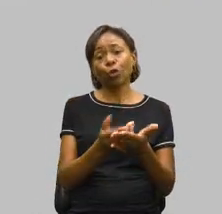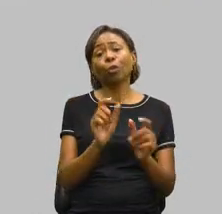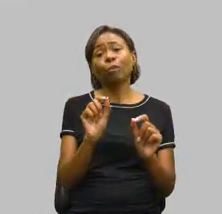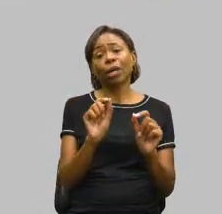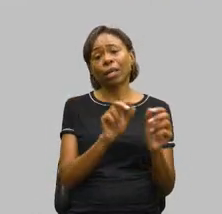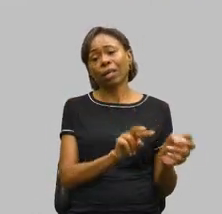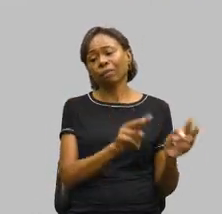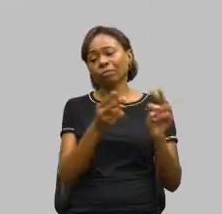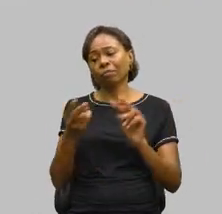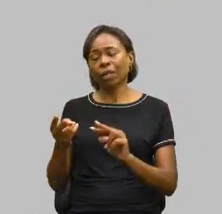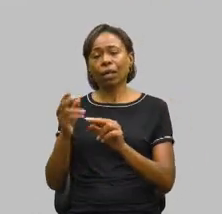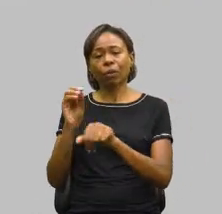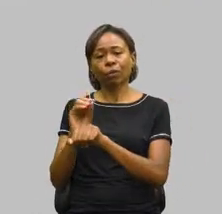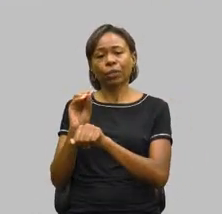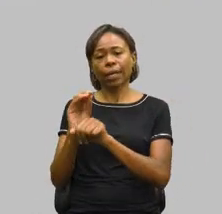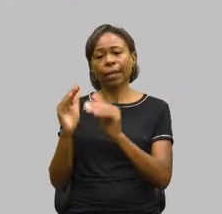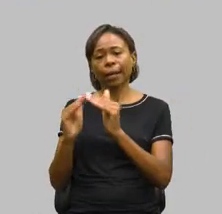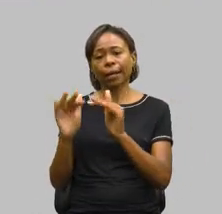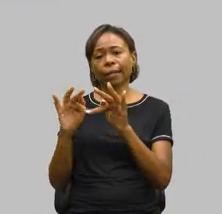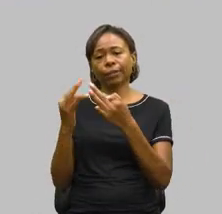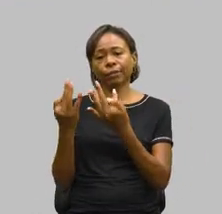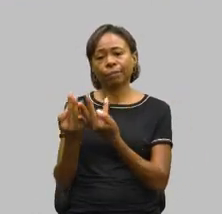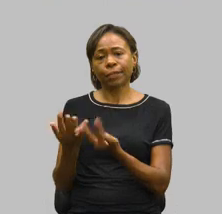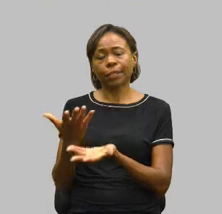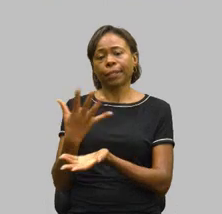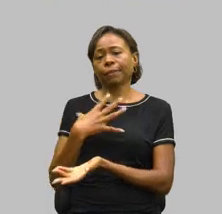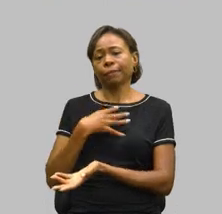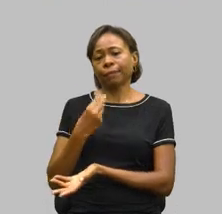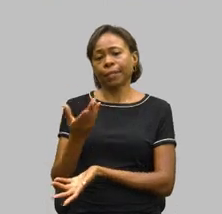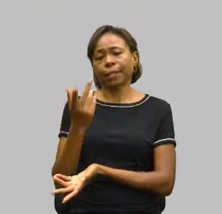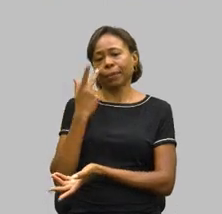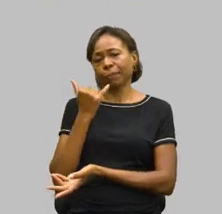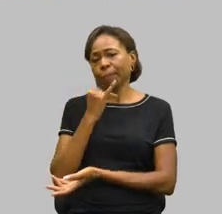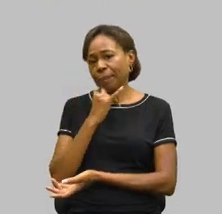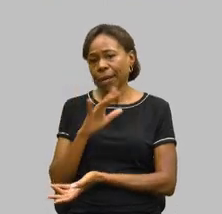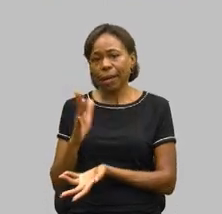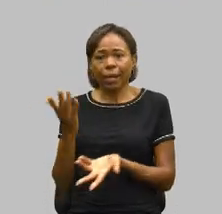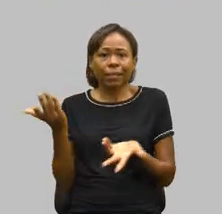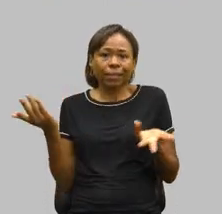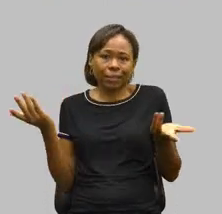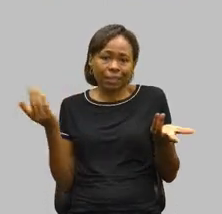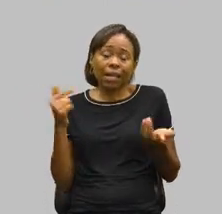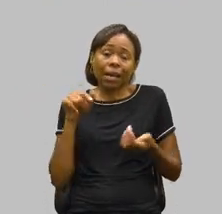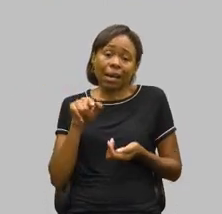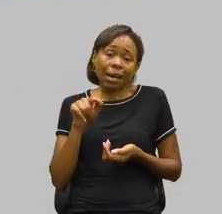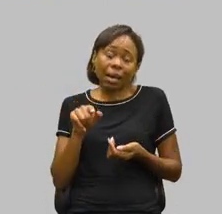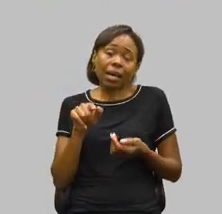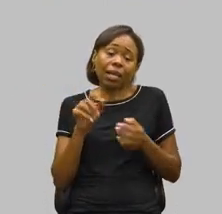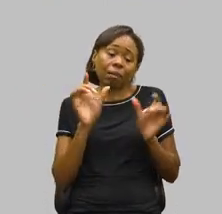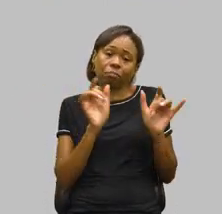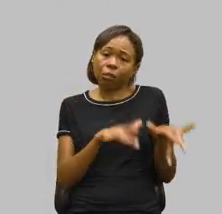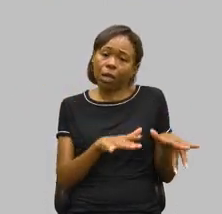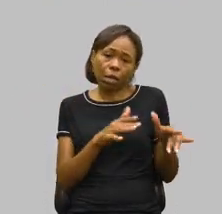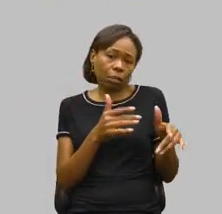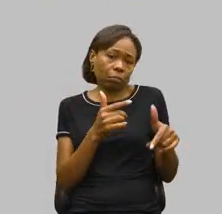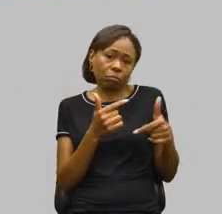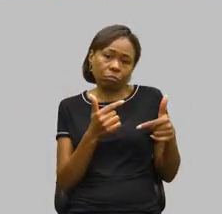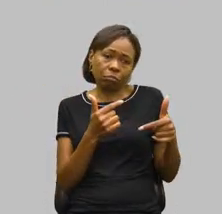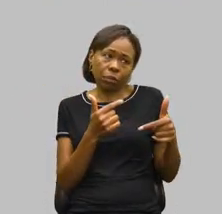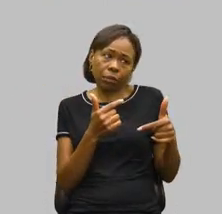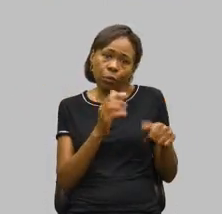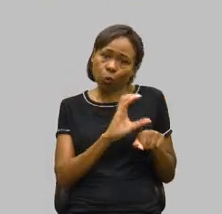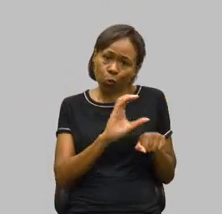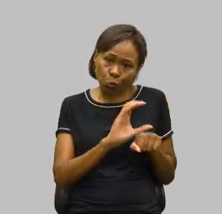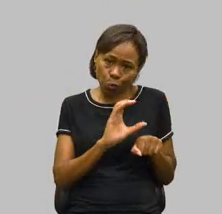casa cuidar dos filhos cuidar dos seus pais então quando ela se vê nessa situação que saem para procurar o emprego elas estão